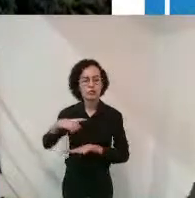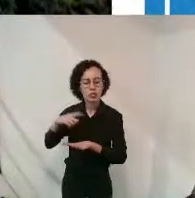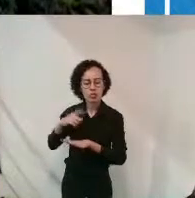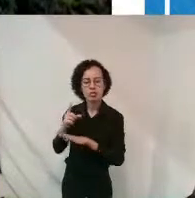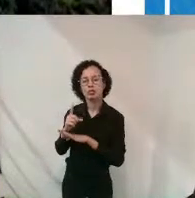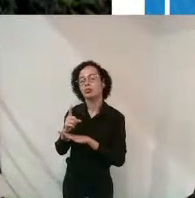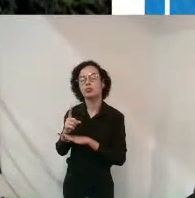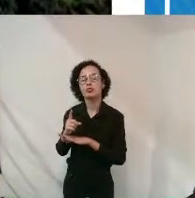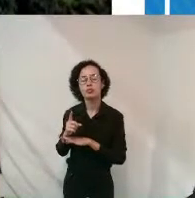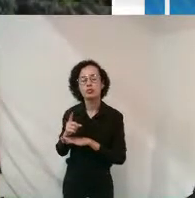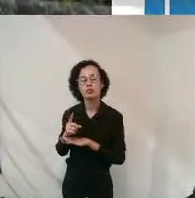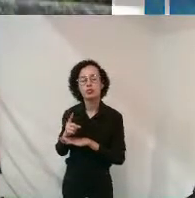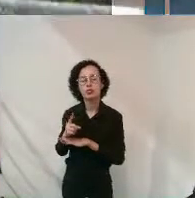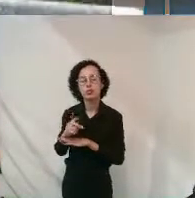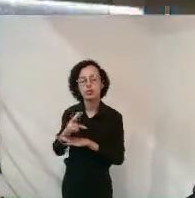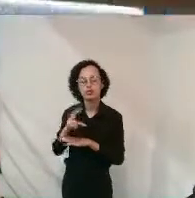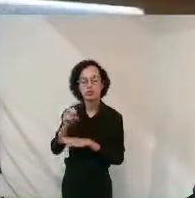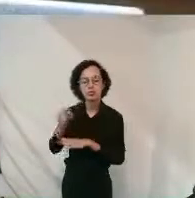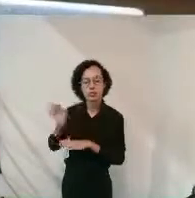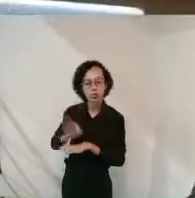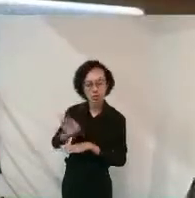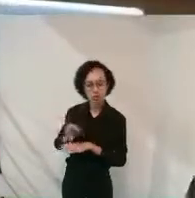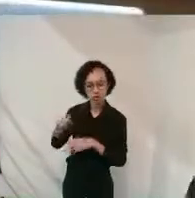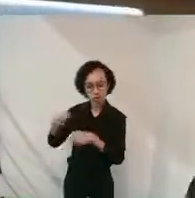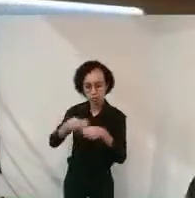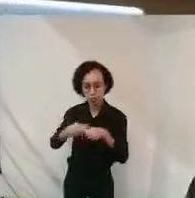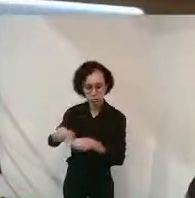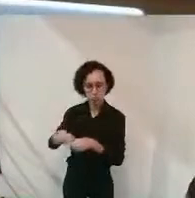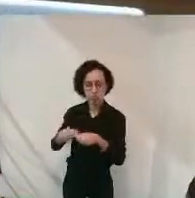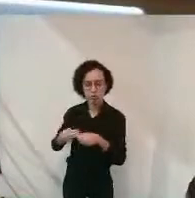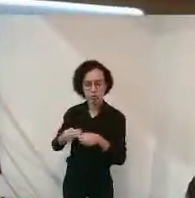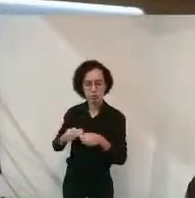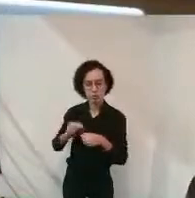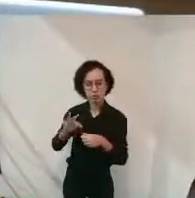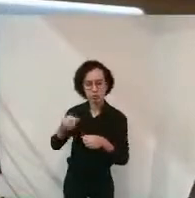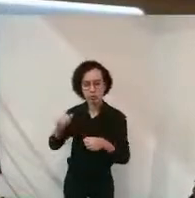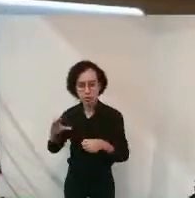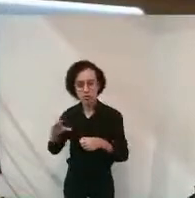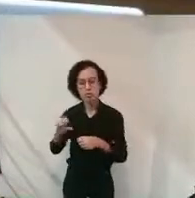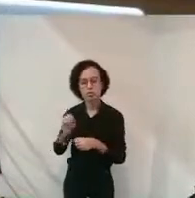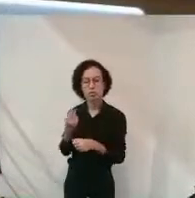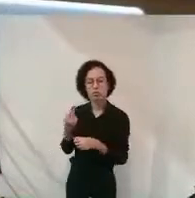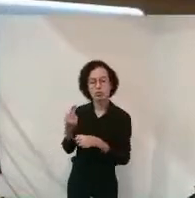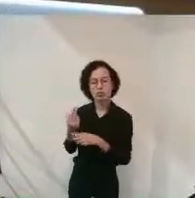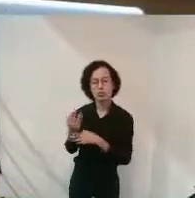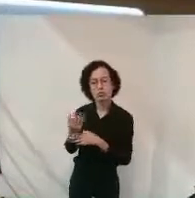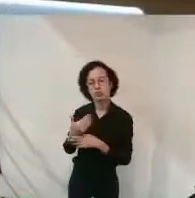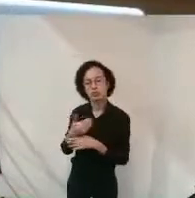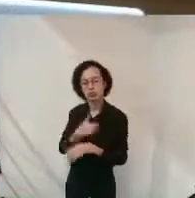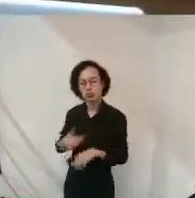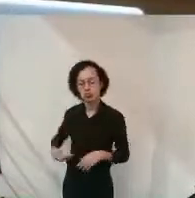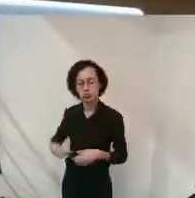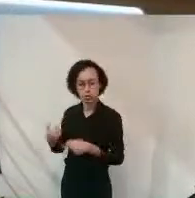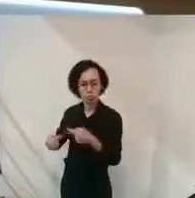que ter 50% dos municípios ou com TAC ou com ação civil pública proposta. Nós